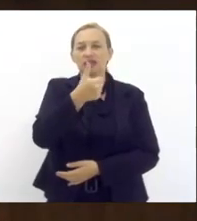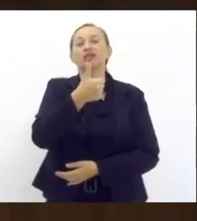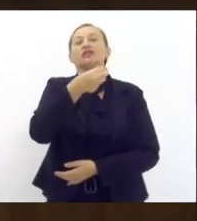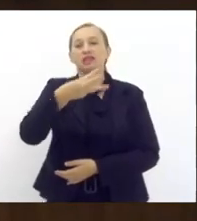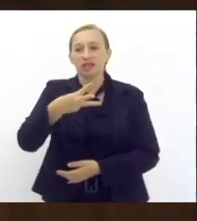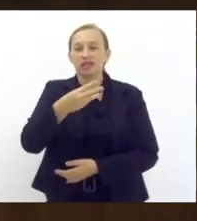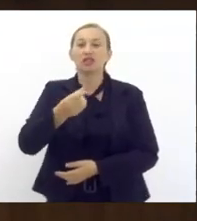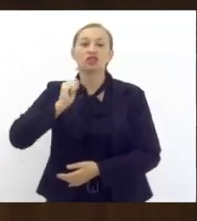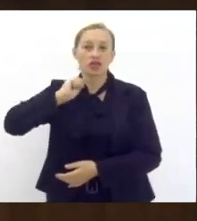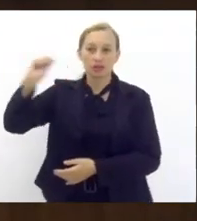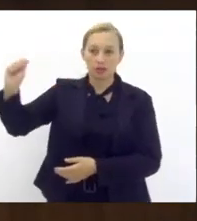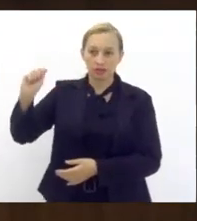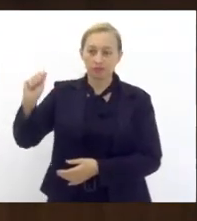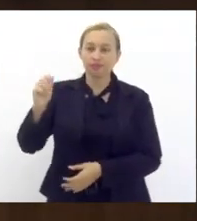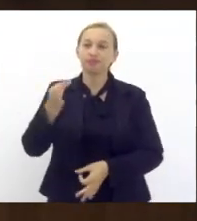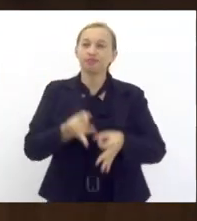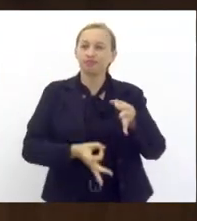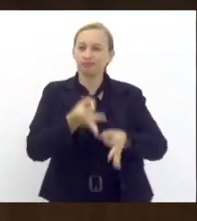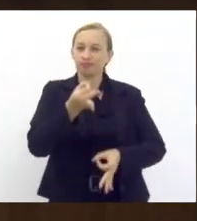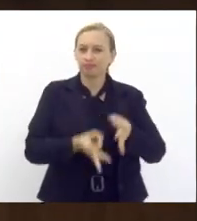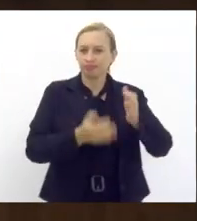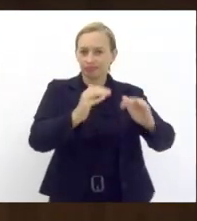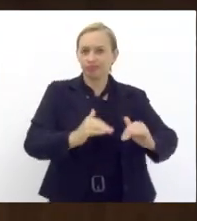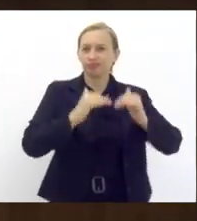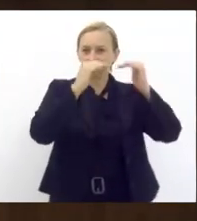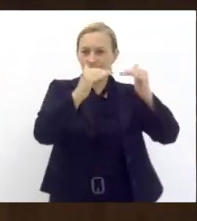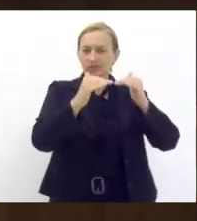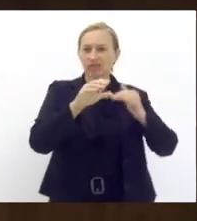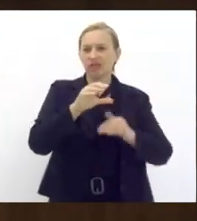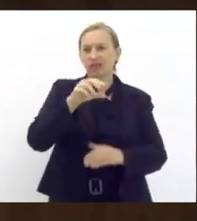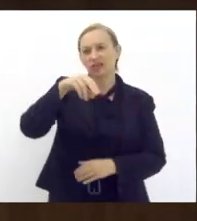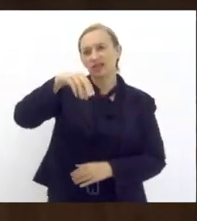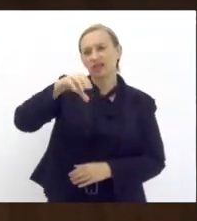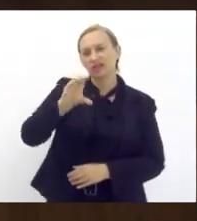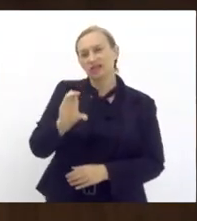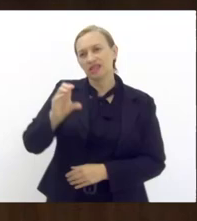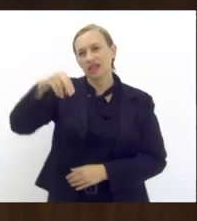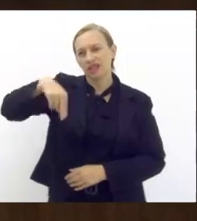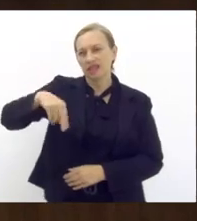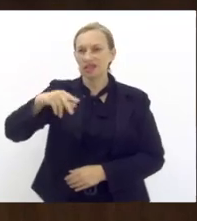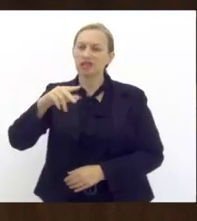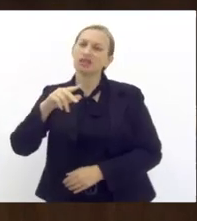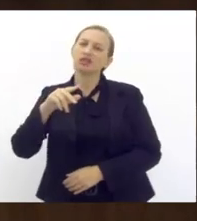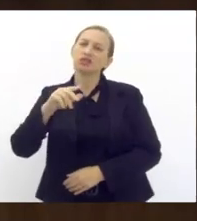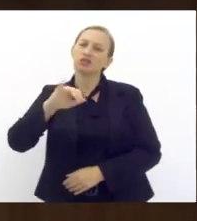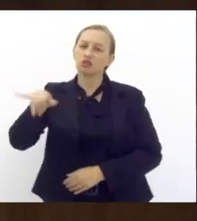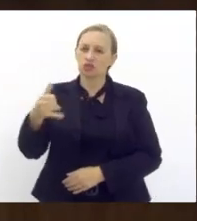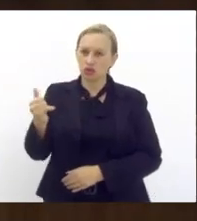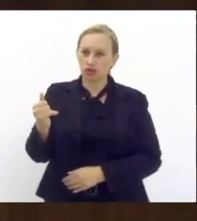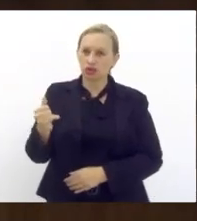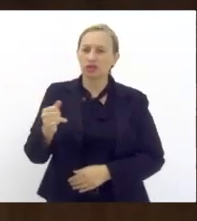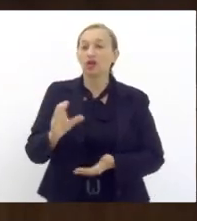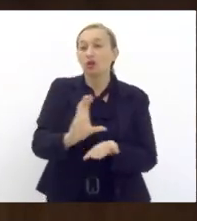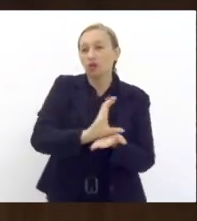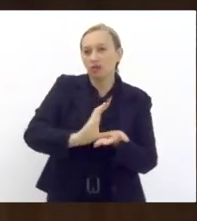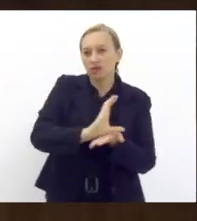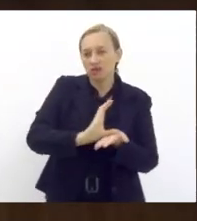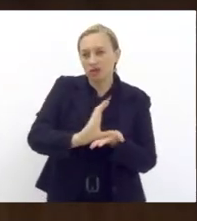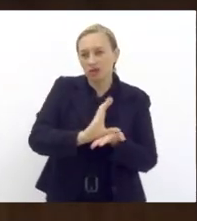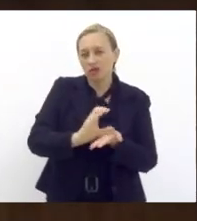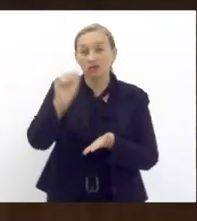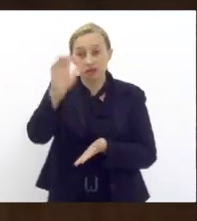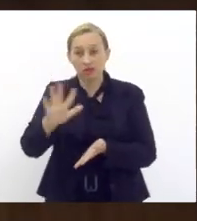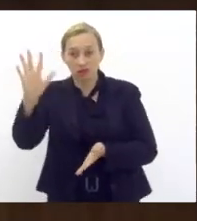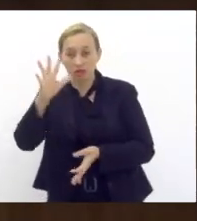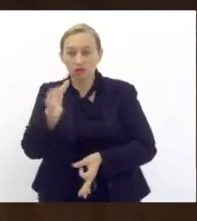Tribunal de Justiça, recepcionando o CNJ, o Conselho Nacional de Justiça, pois será debatido o